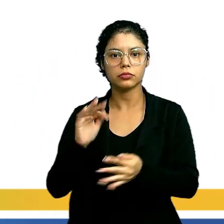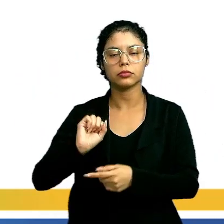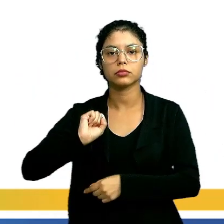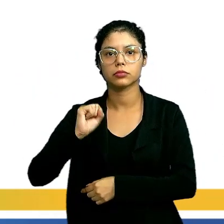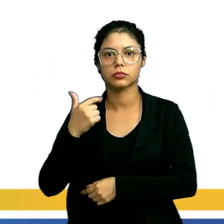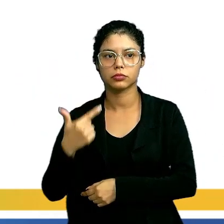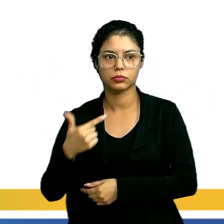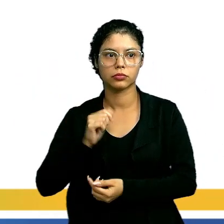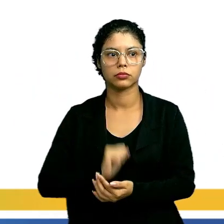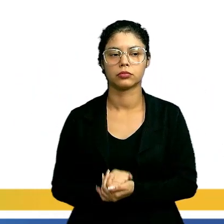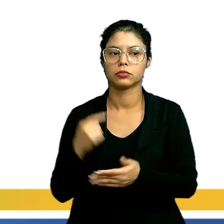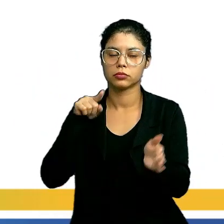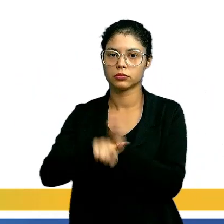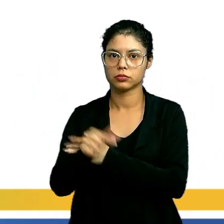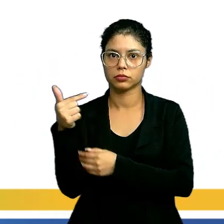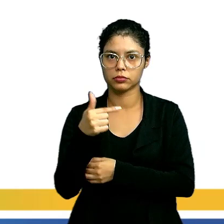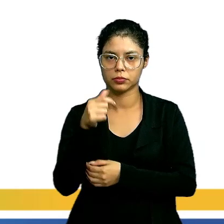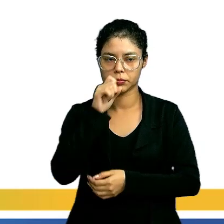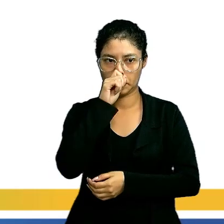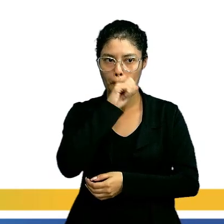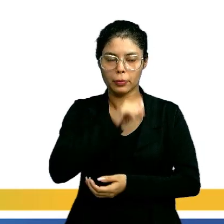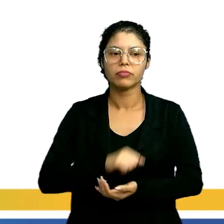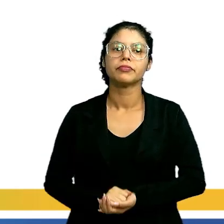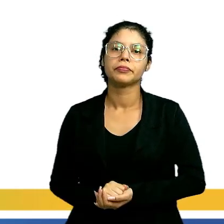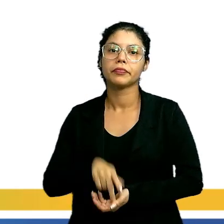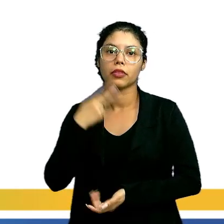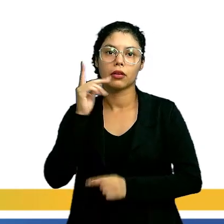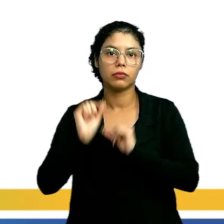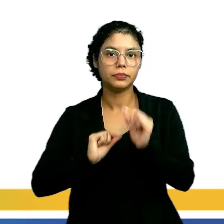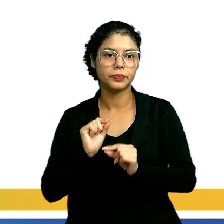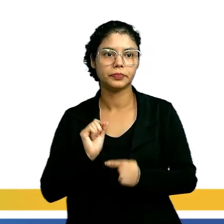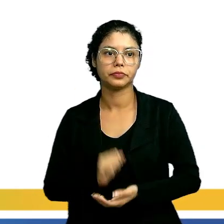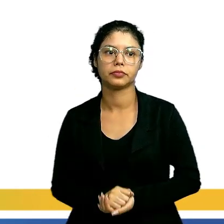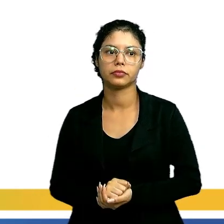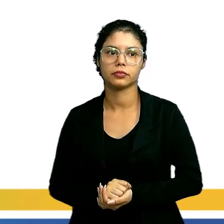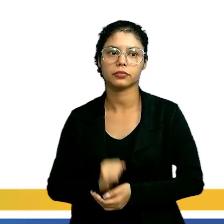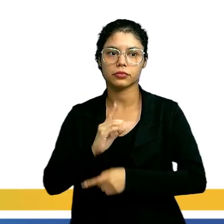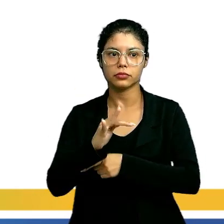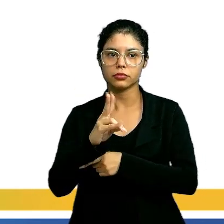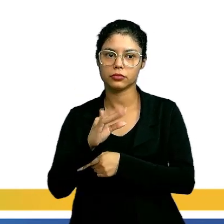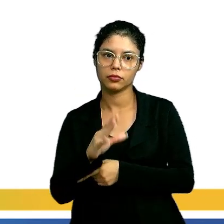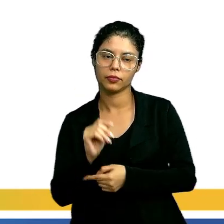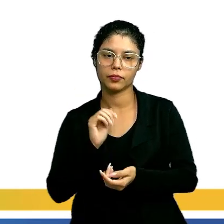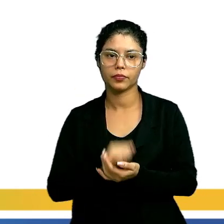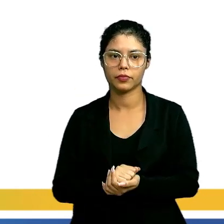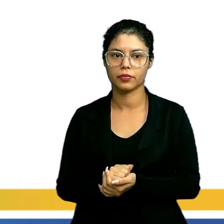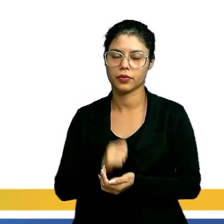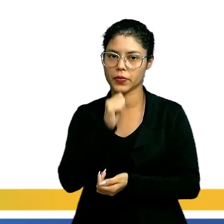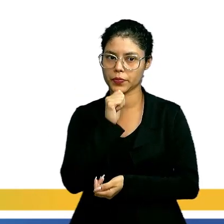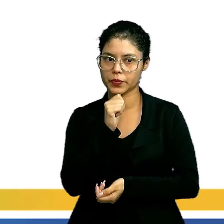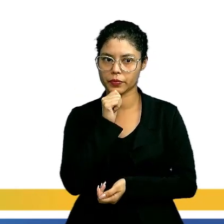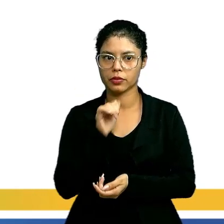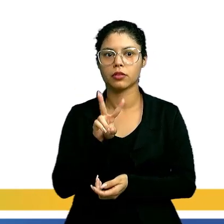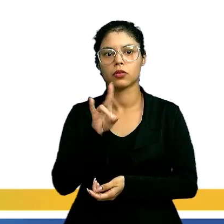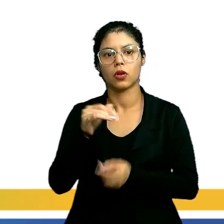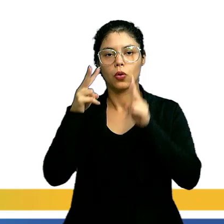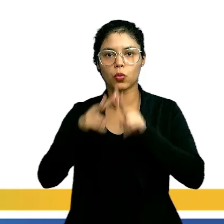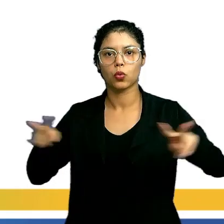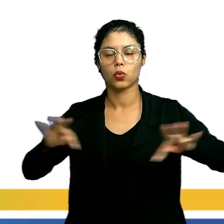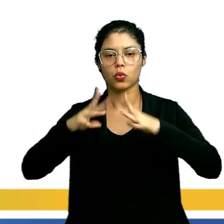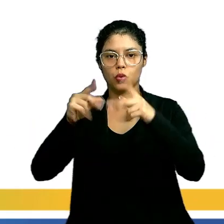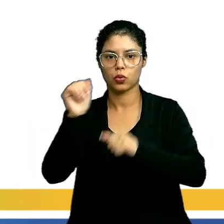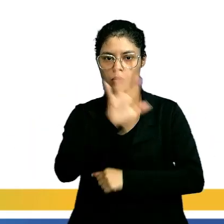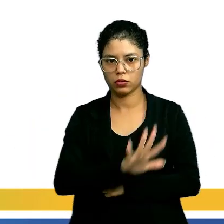82, temos a questão 2, e ela nos diz o seguinte: os cristais líquidos estão virtualmente em toda